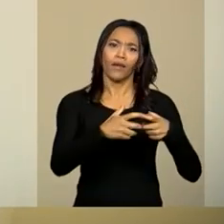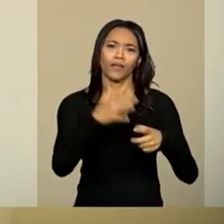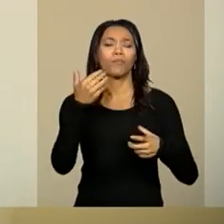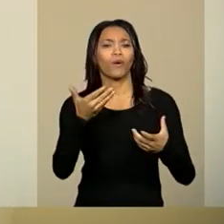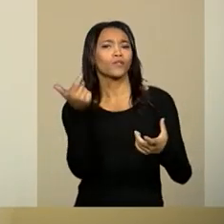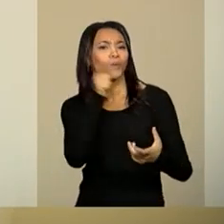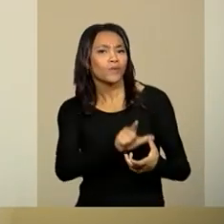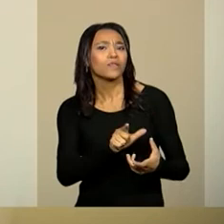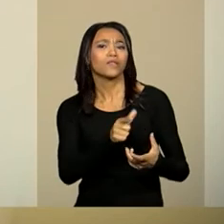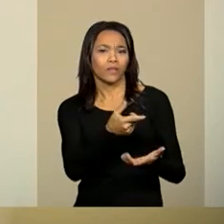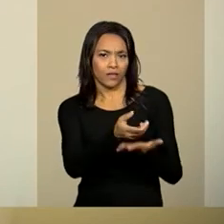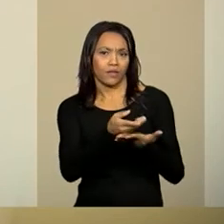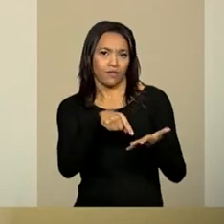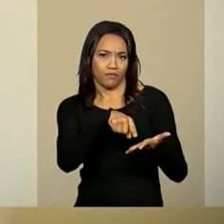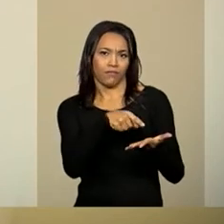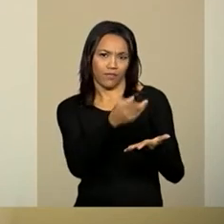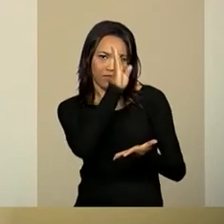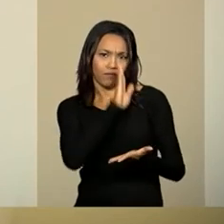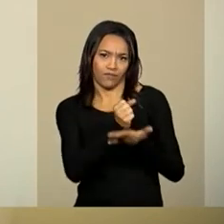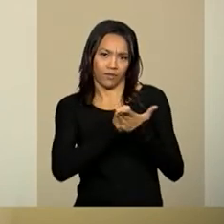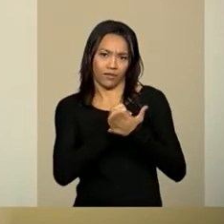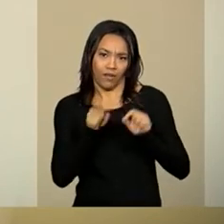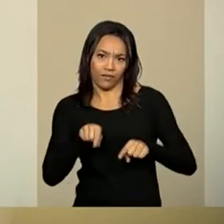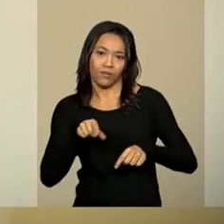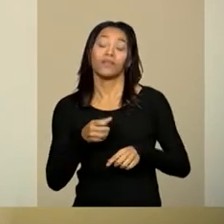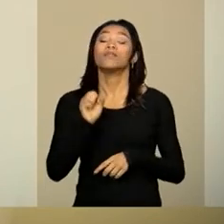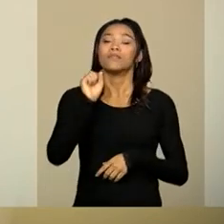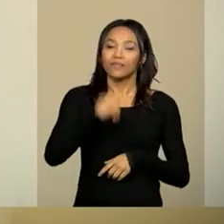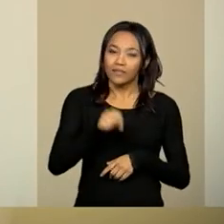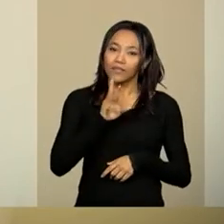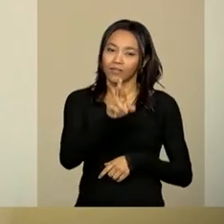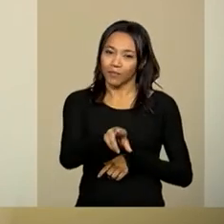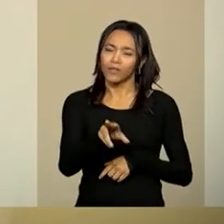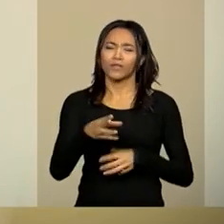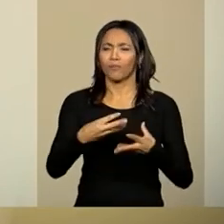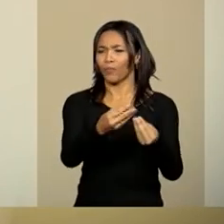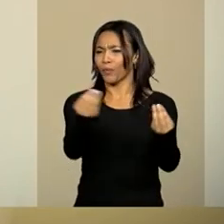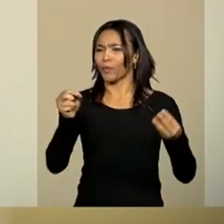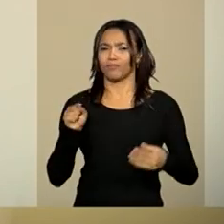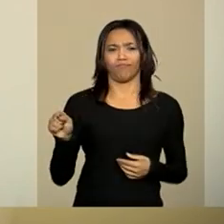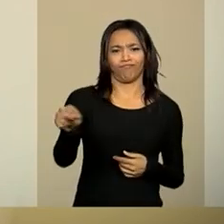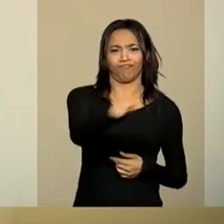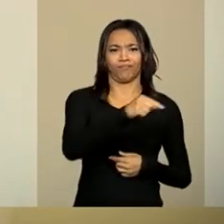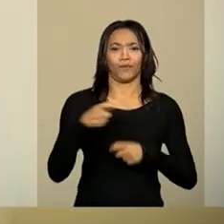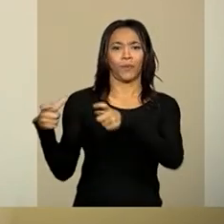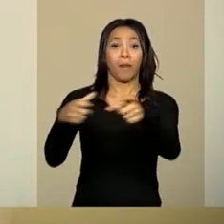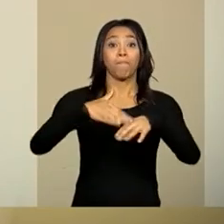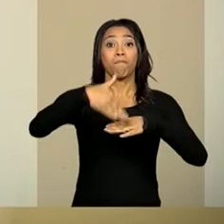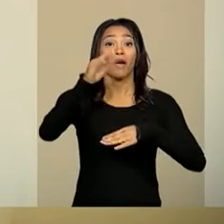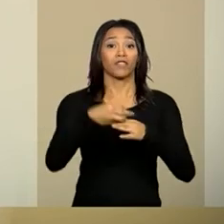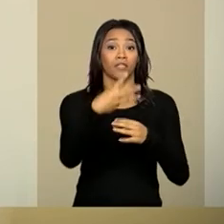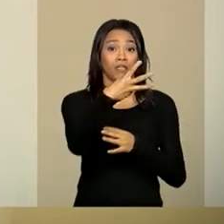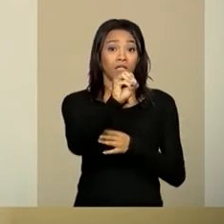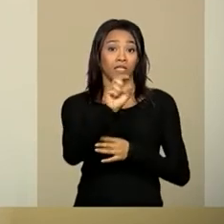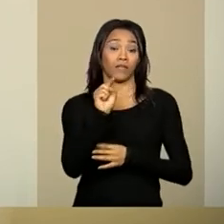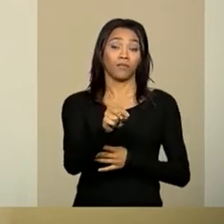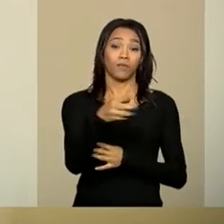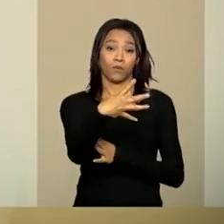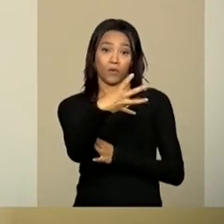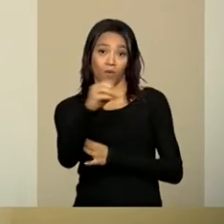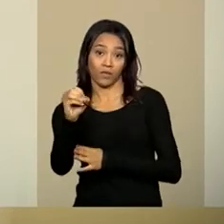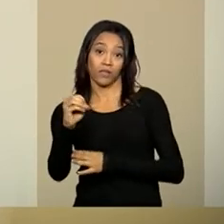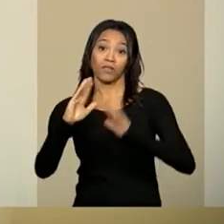pode beneficiar-se com saúde não tem preço não representa são sim São muitos os lugares mais de 30 mil e